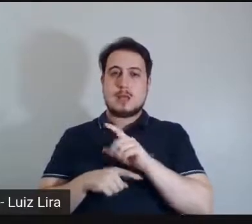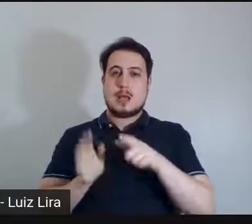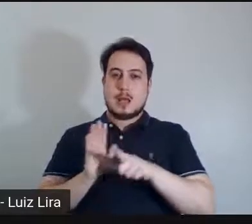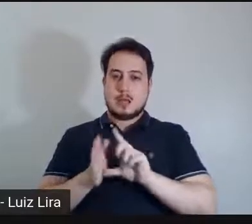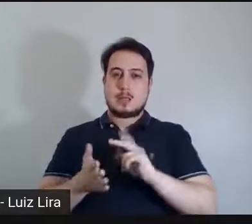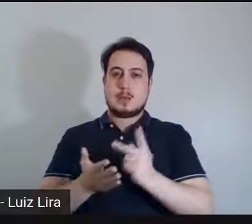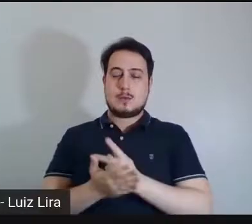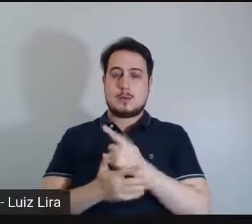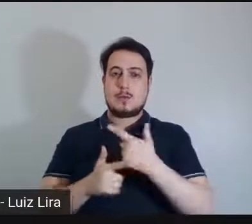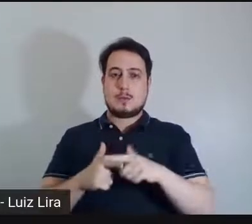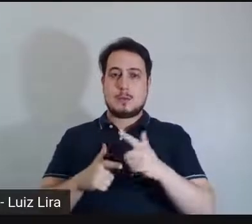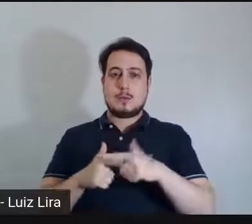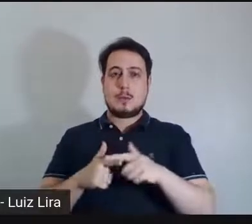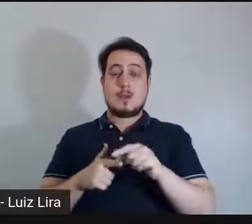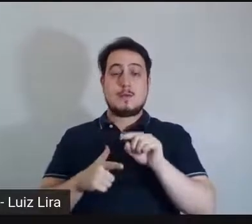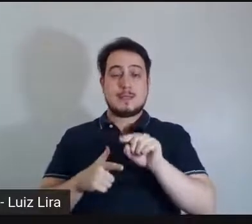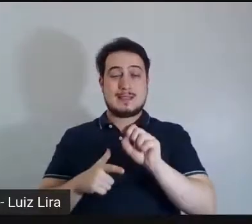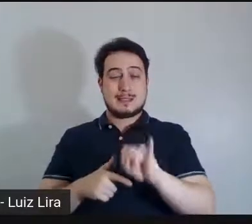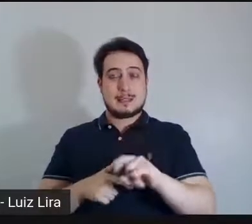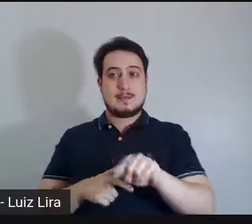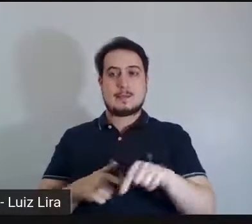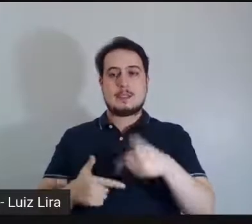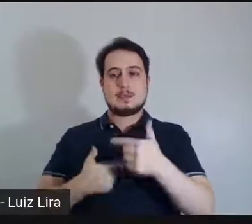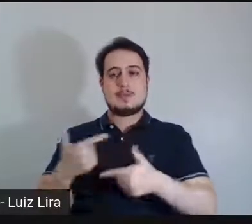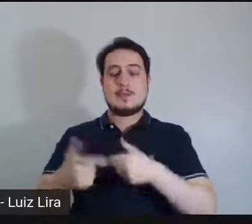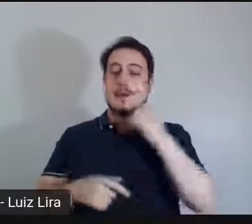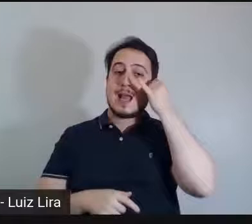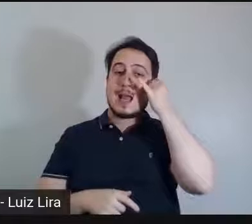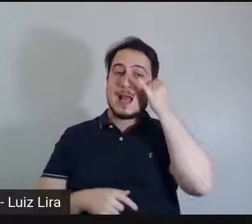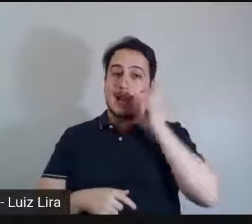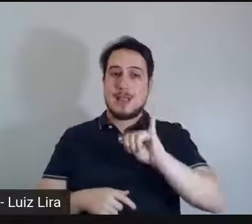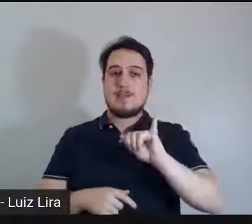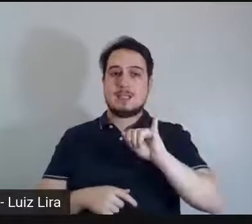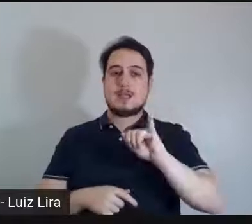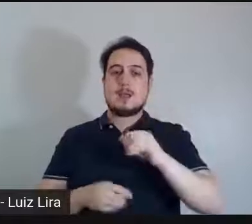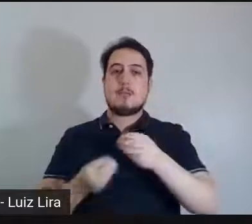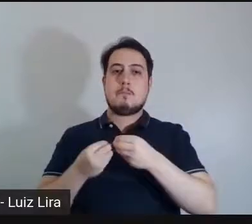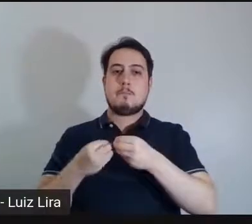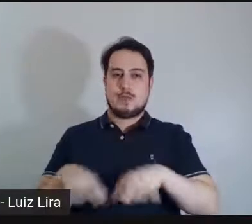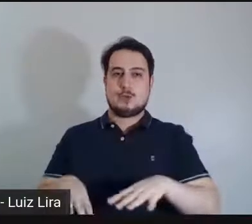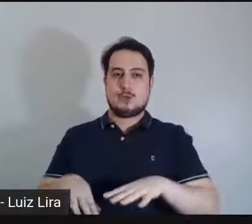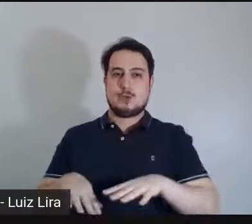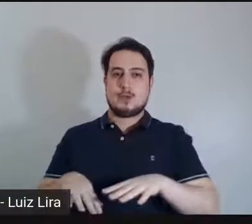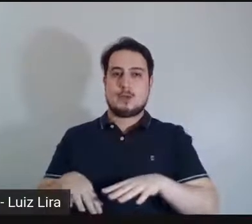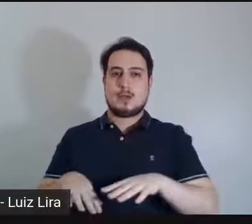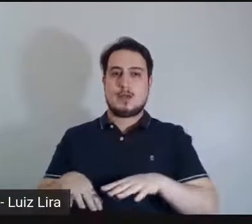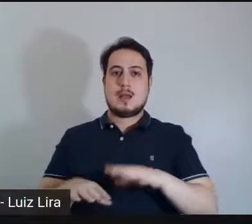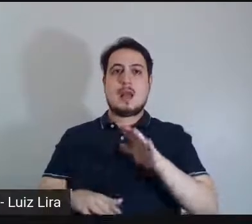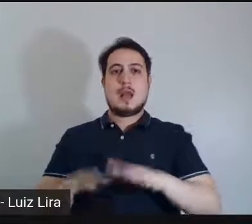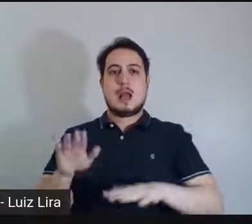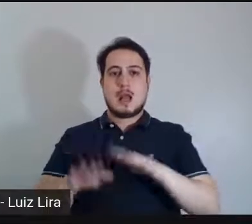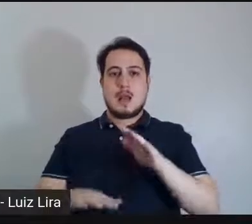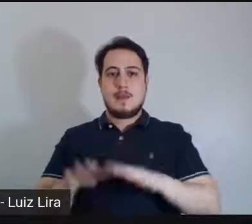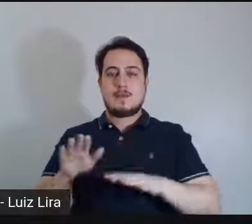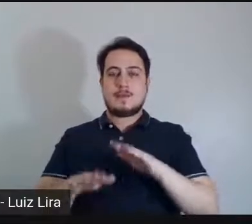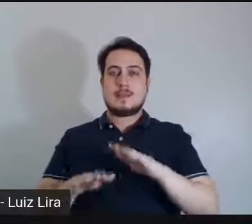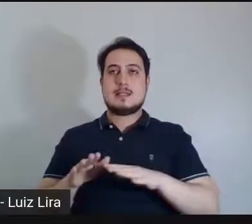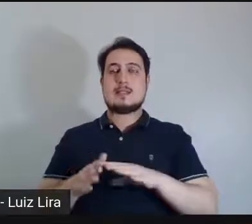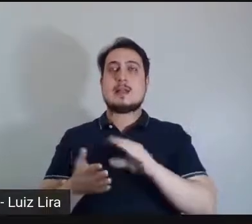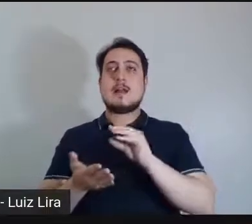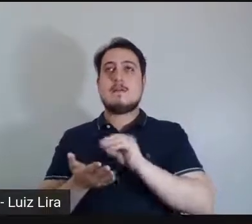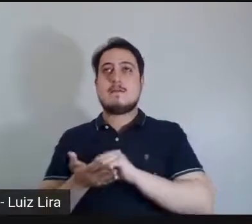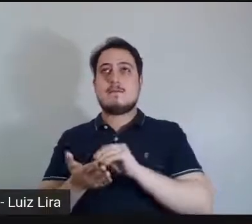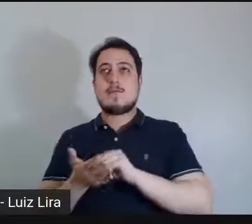de ações como essa, você previne prejuízos, né? Às vezes falta ao gestor, falta às equipes